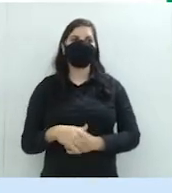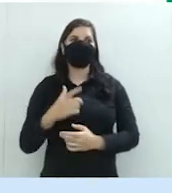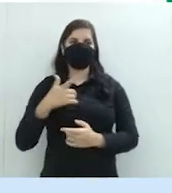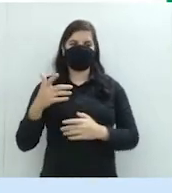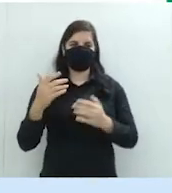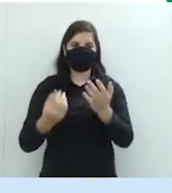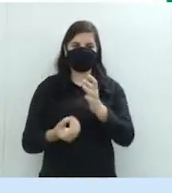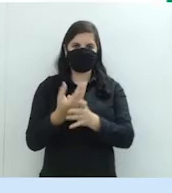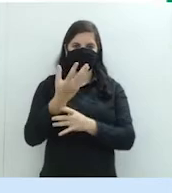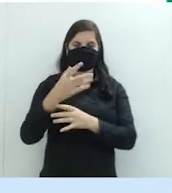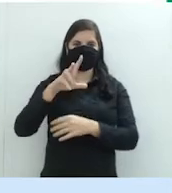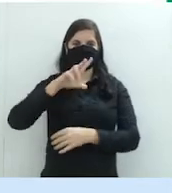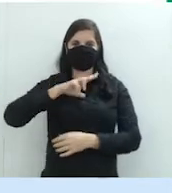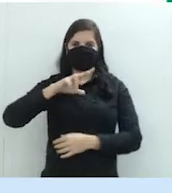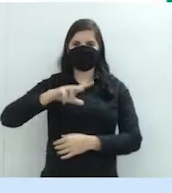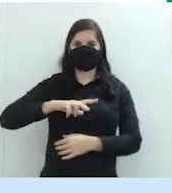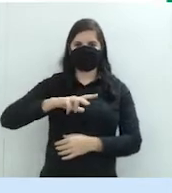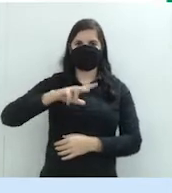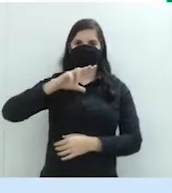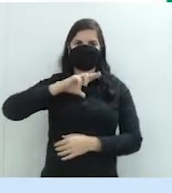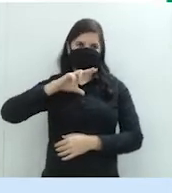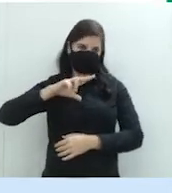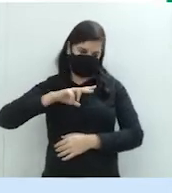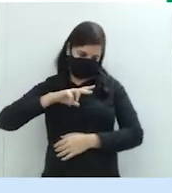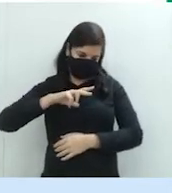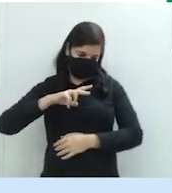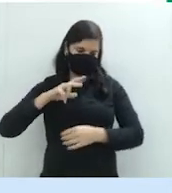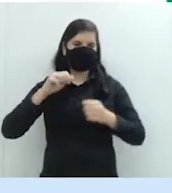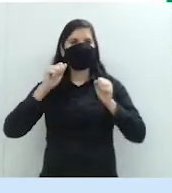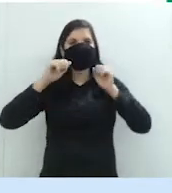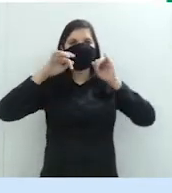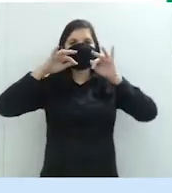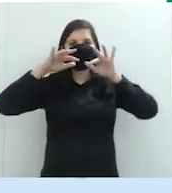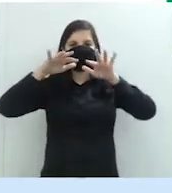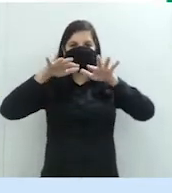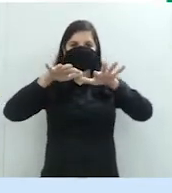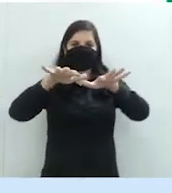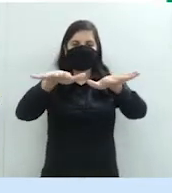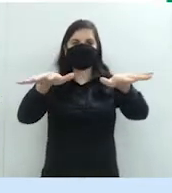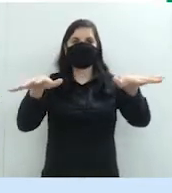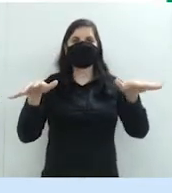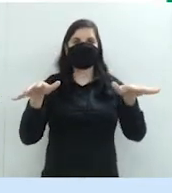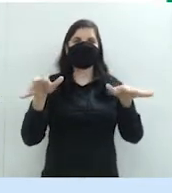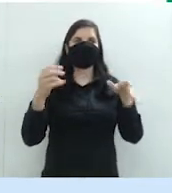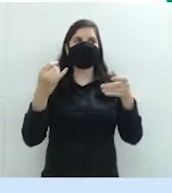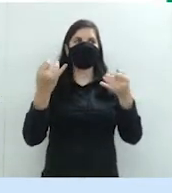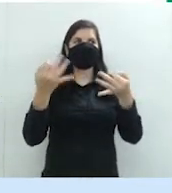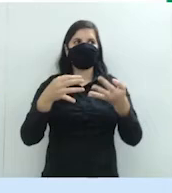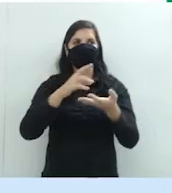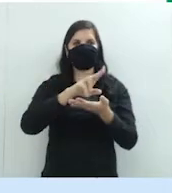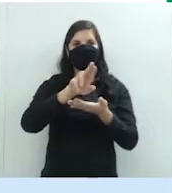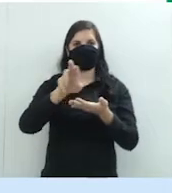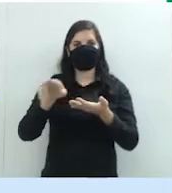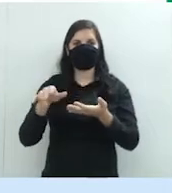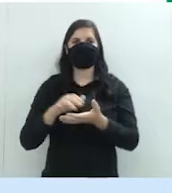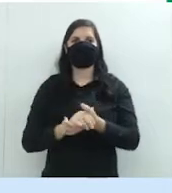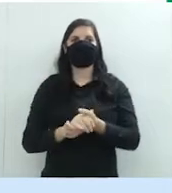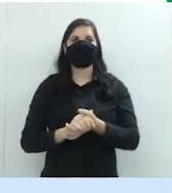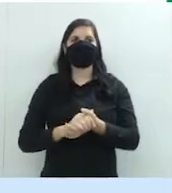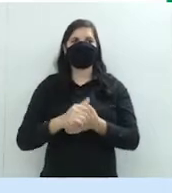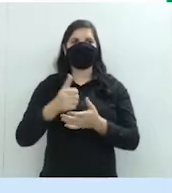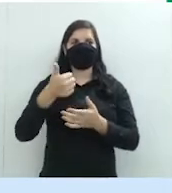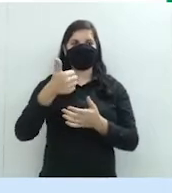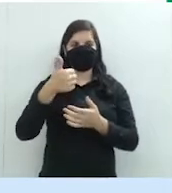um pioneirismo português. Então, pode ser explicado por diversos fatores.